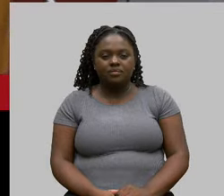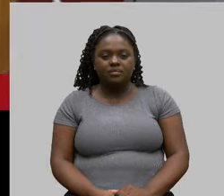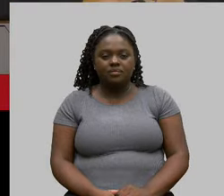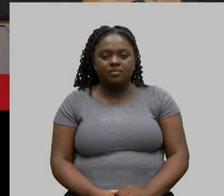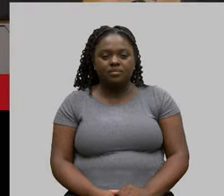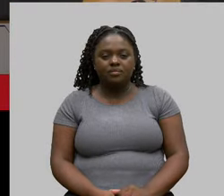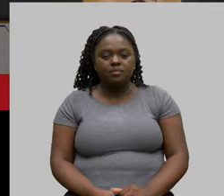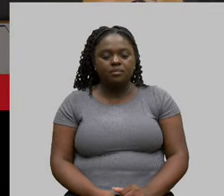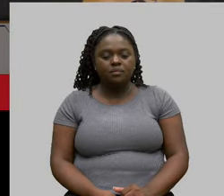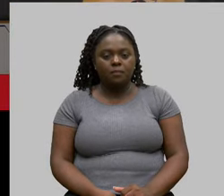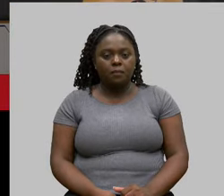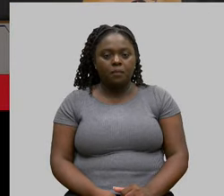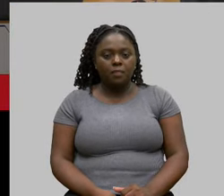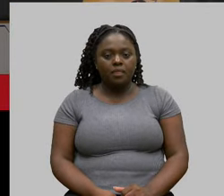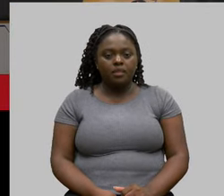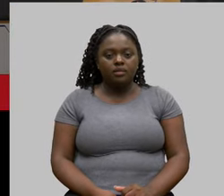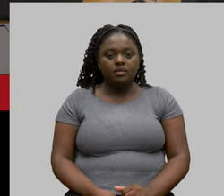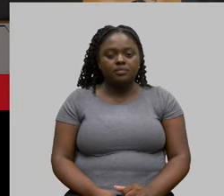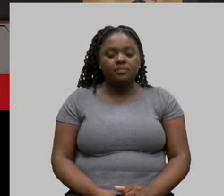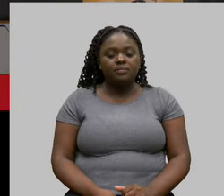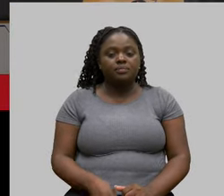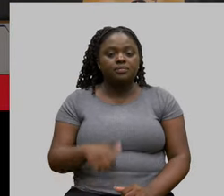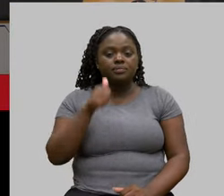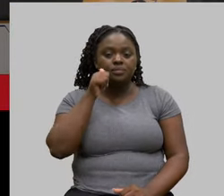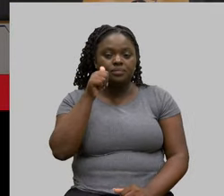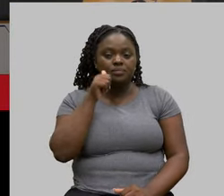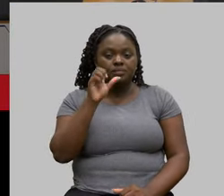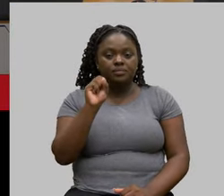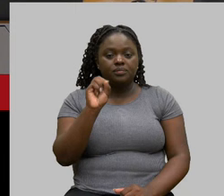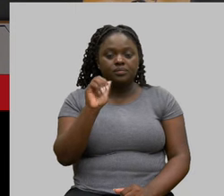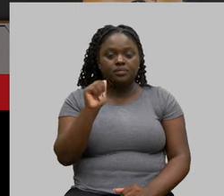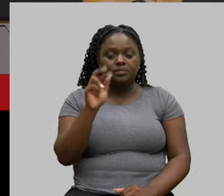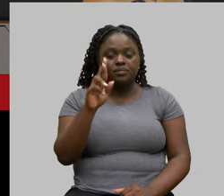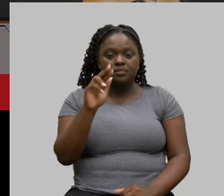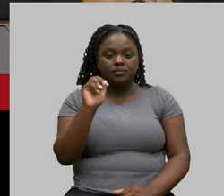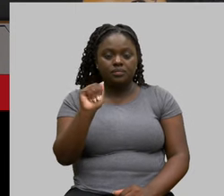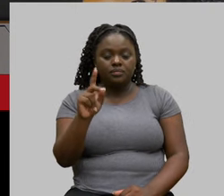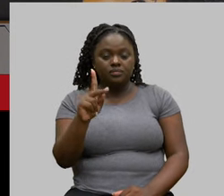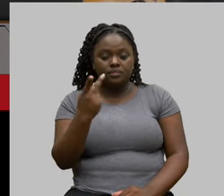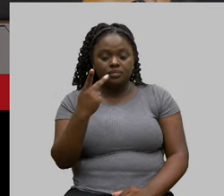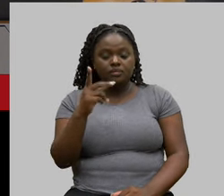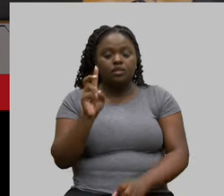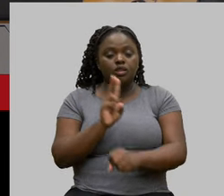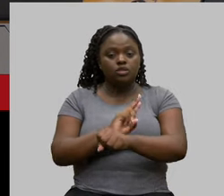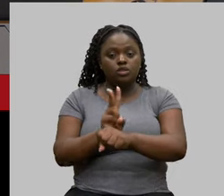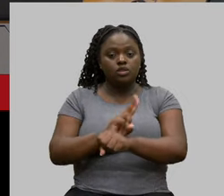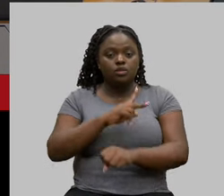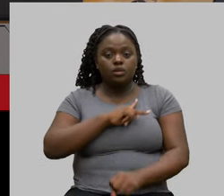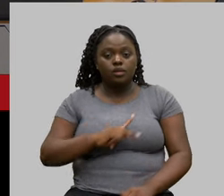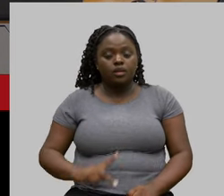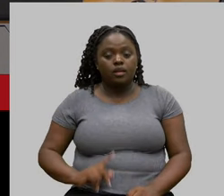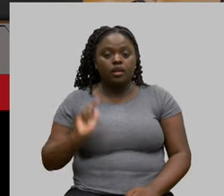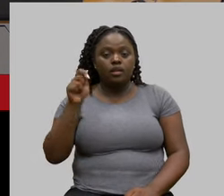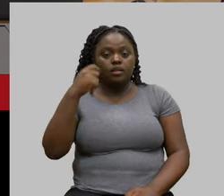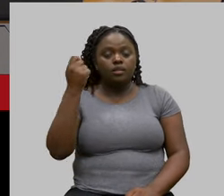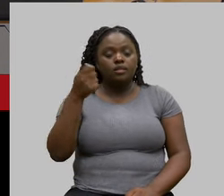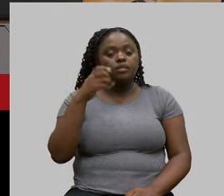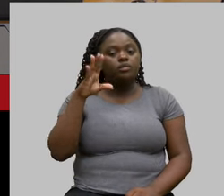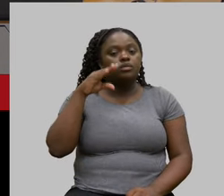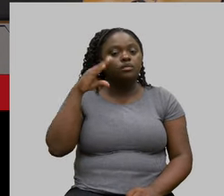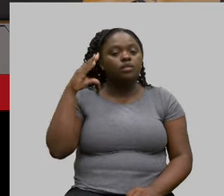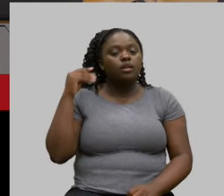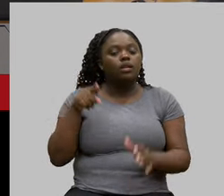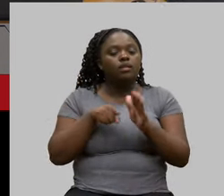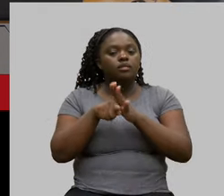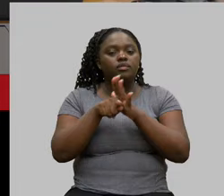UFMG Sara Costa Félix Teixeira diretora Presidente da Associação dos Funcionários fiscais do